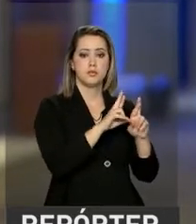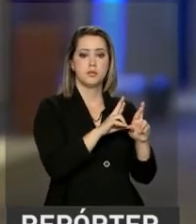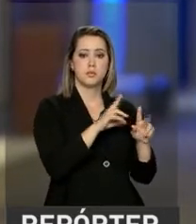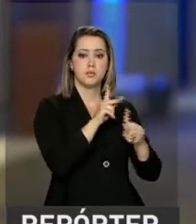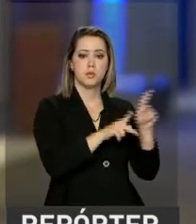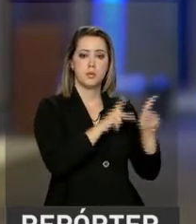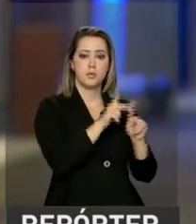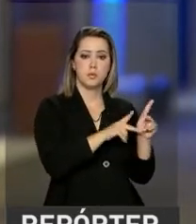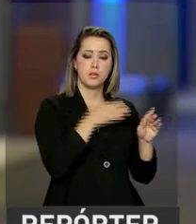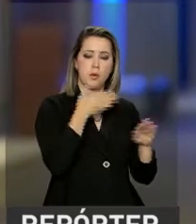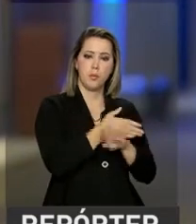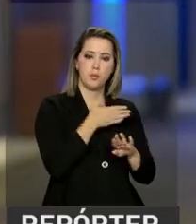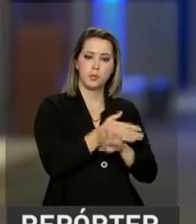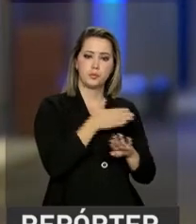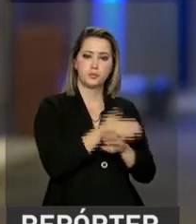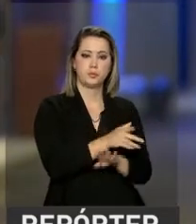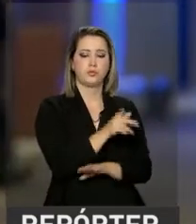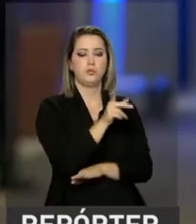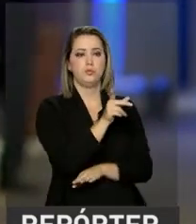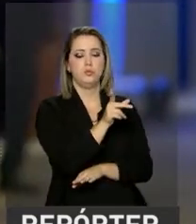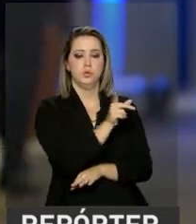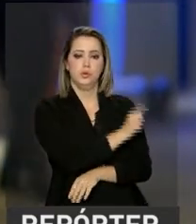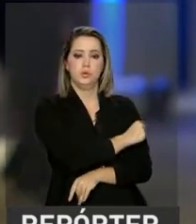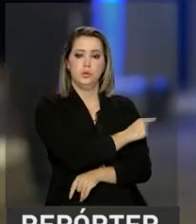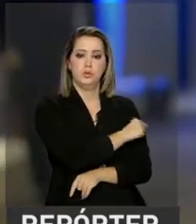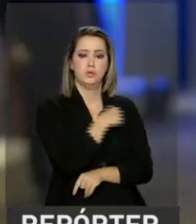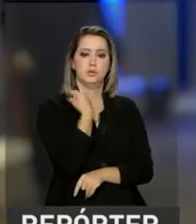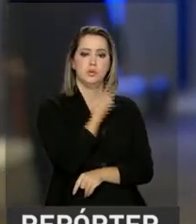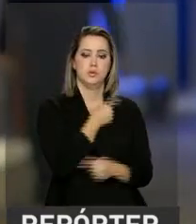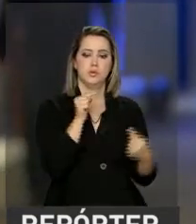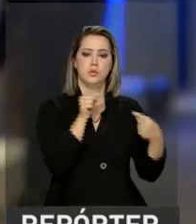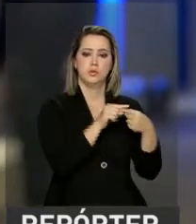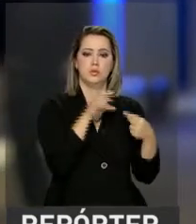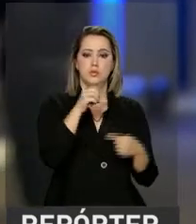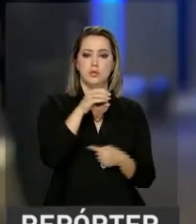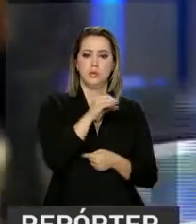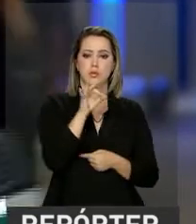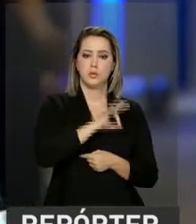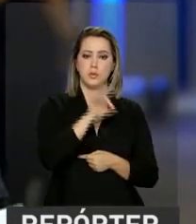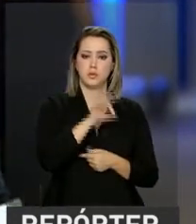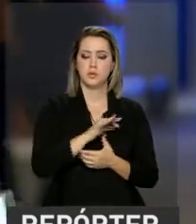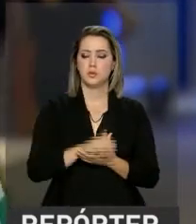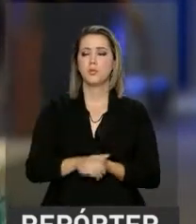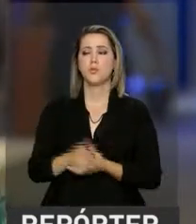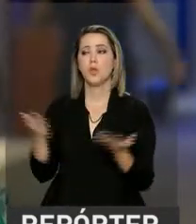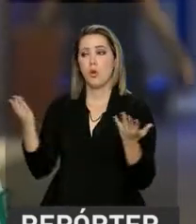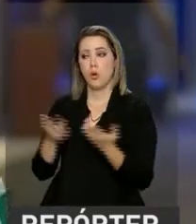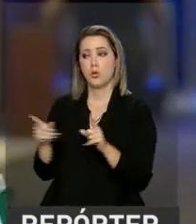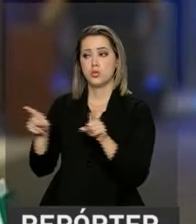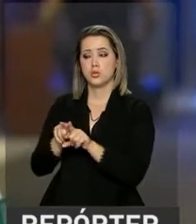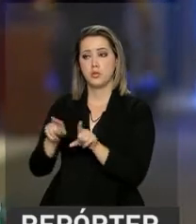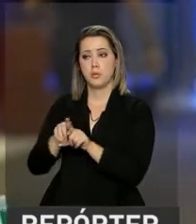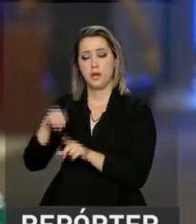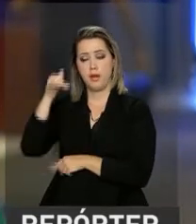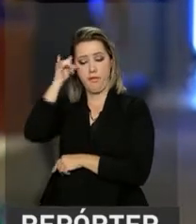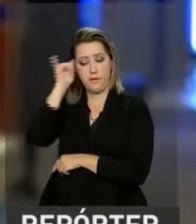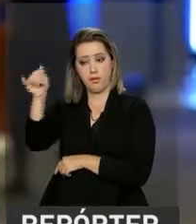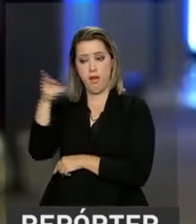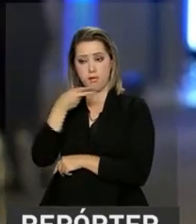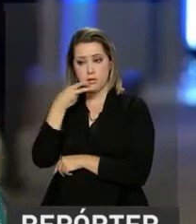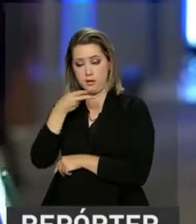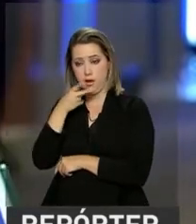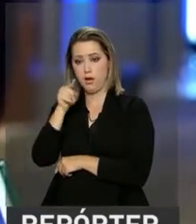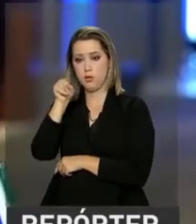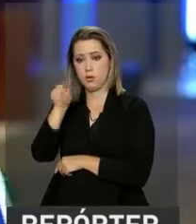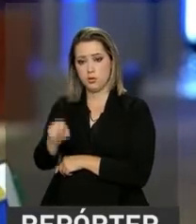população, quanto antes, busque os postos de vacinação para nós atingirmos a meta de 90%. Hoje também é o dia de combate ao tabagismo.